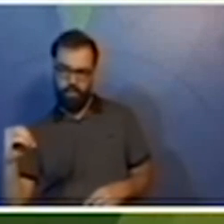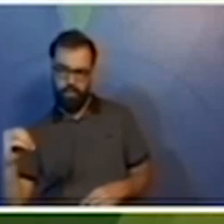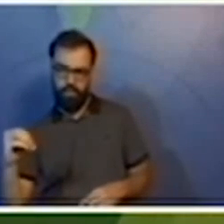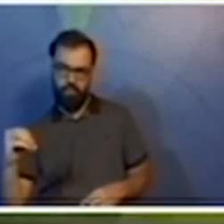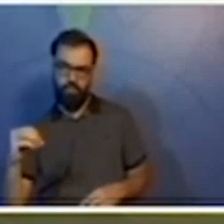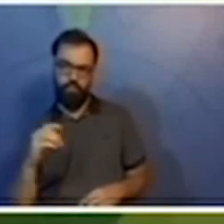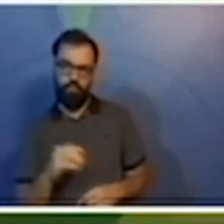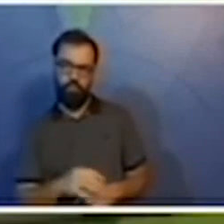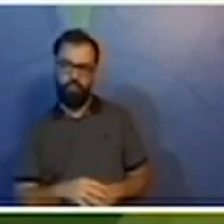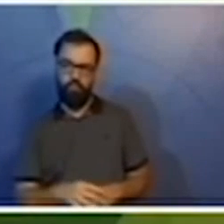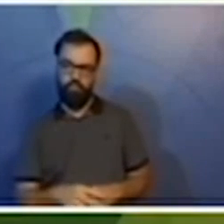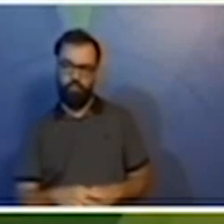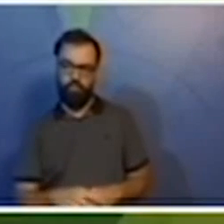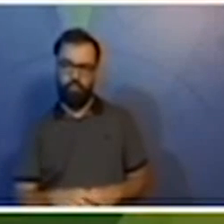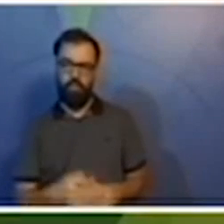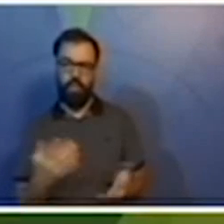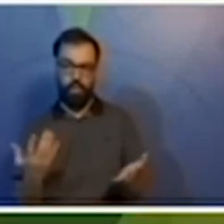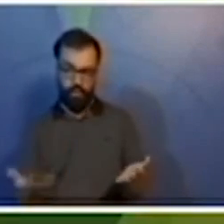270, ok?